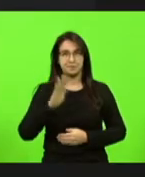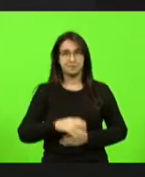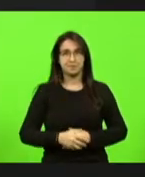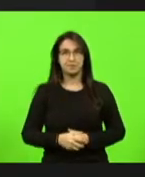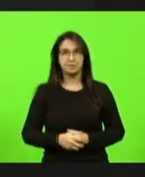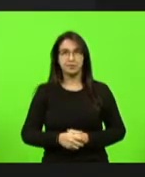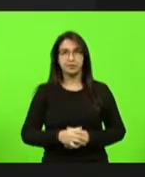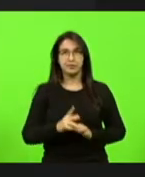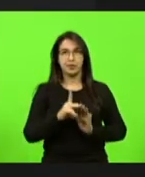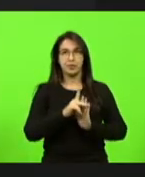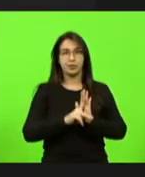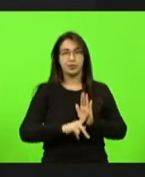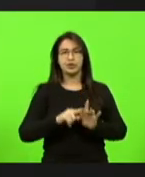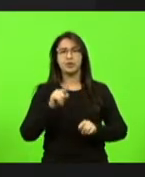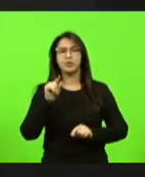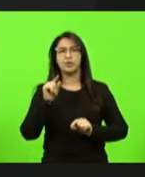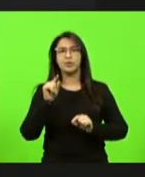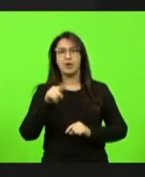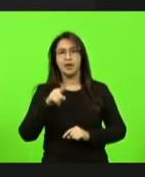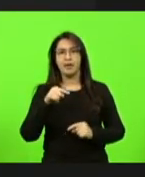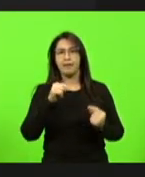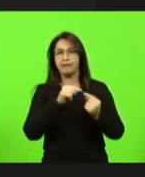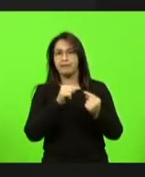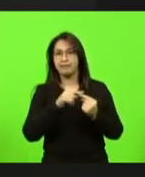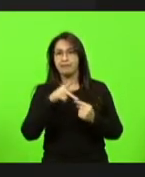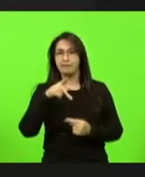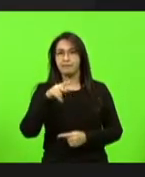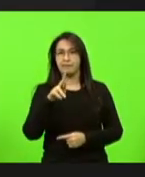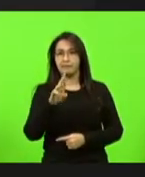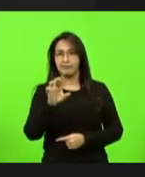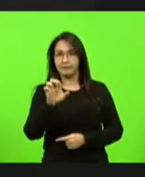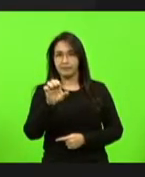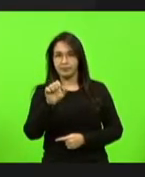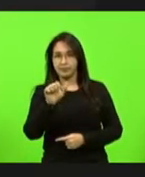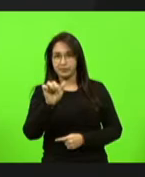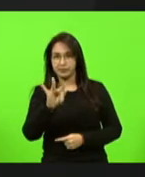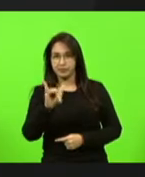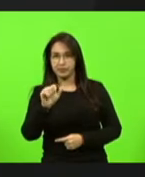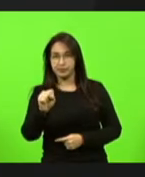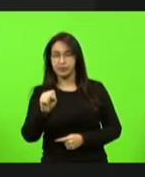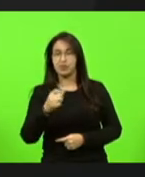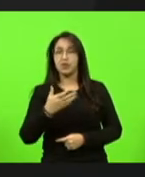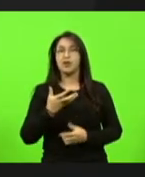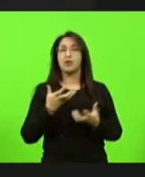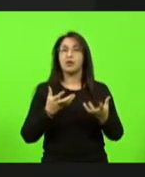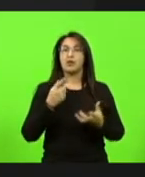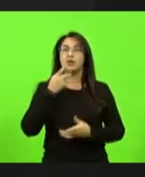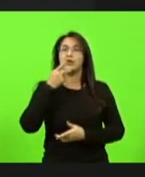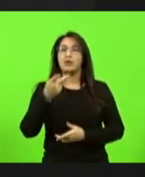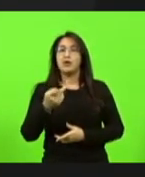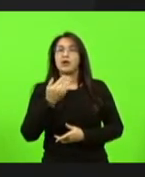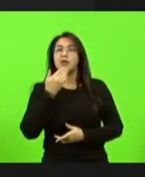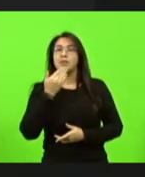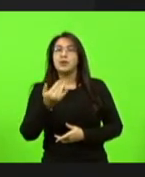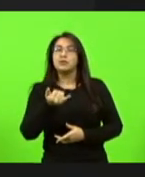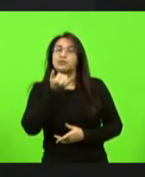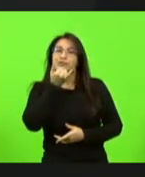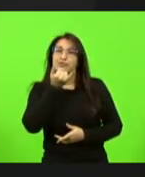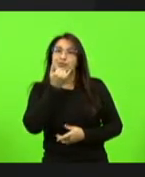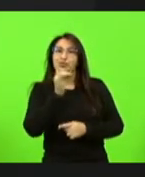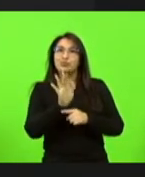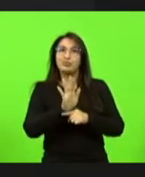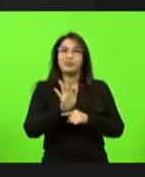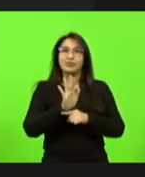o projeto é sobre o Prefis? Perfeitamente. Pois bem, presidente, eu quero me manifestar aqui, peço excusas pela questão do vídeo.